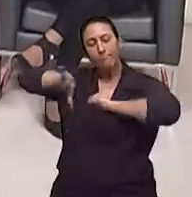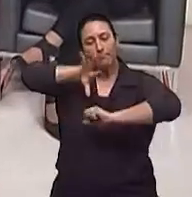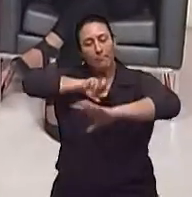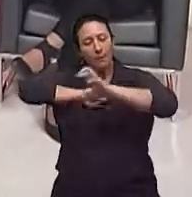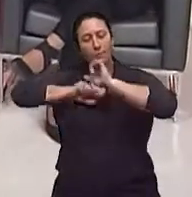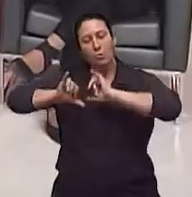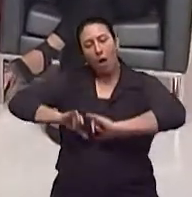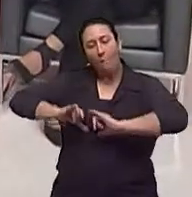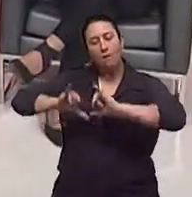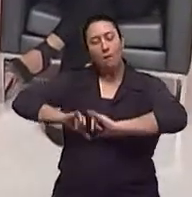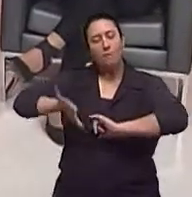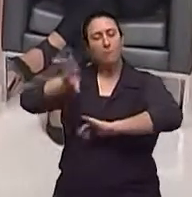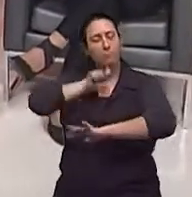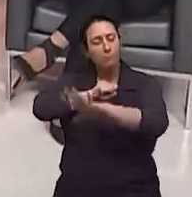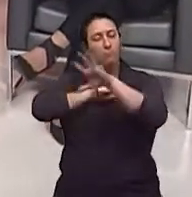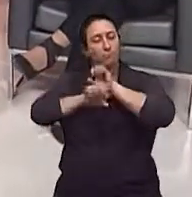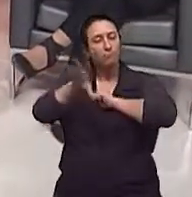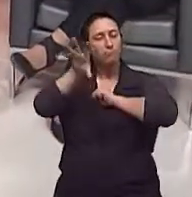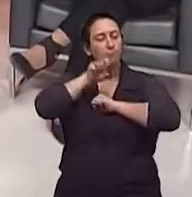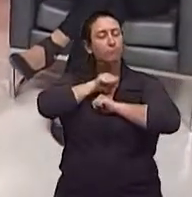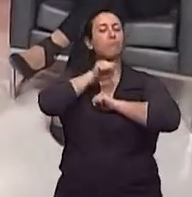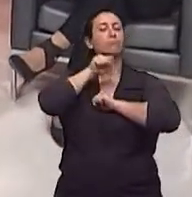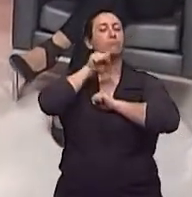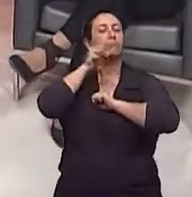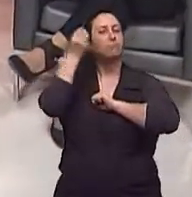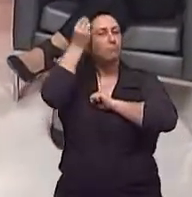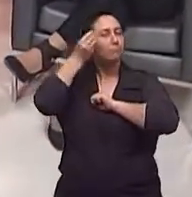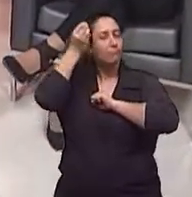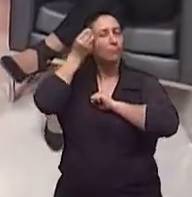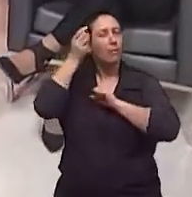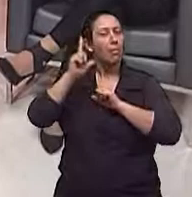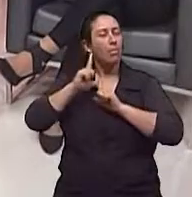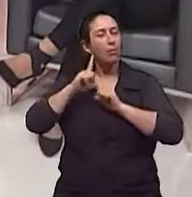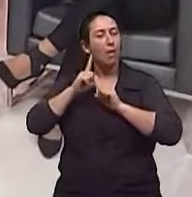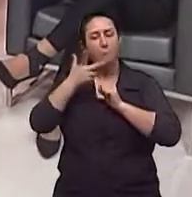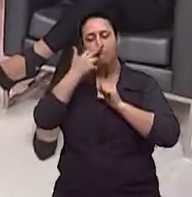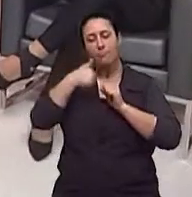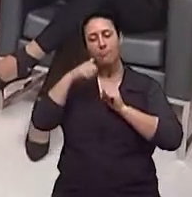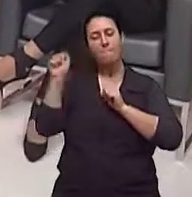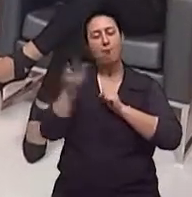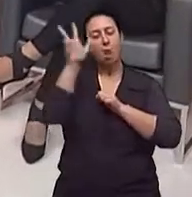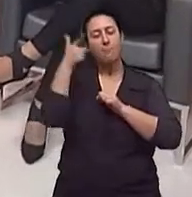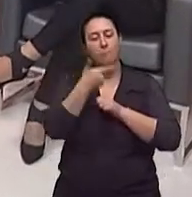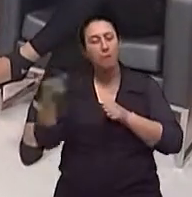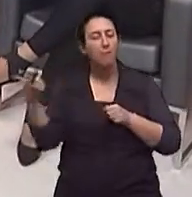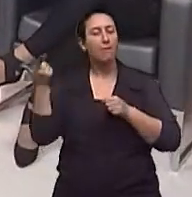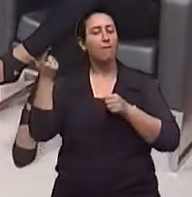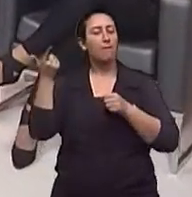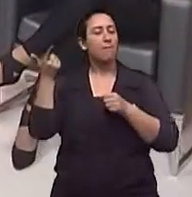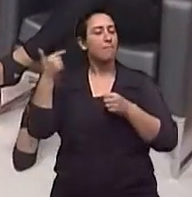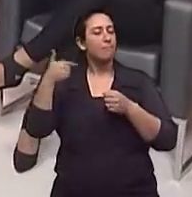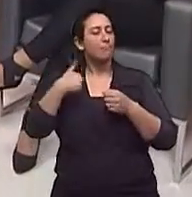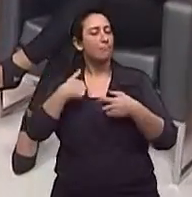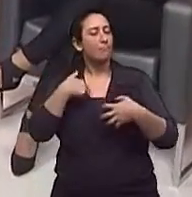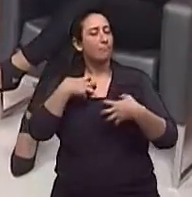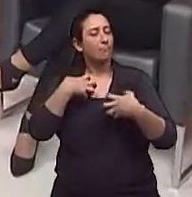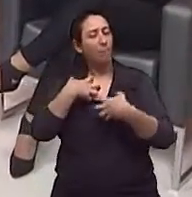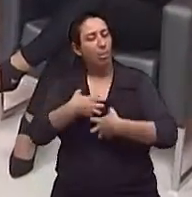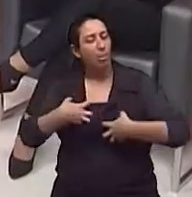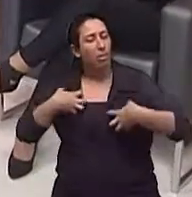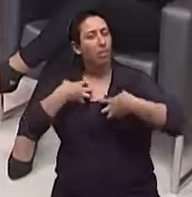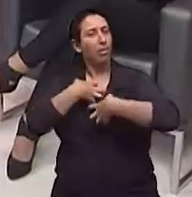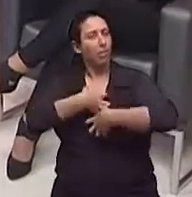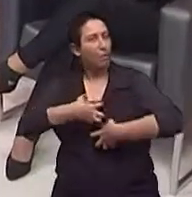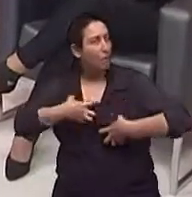várias características que as colocam muitas vezes uma situação de menos valia o que acaba não é muitas vezes